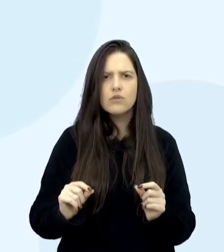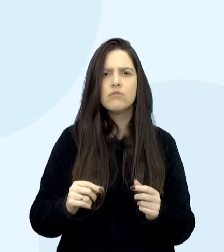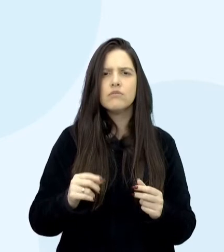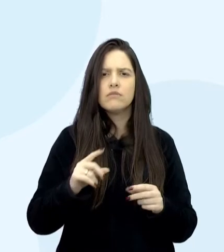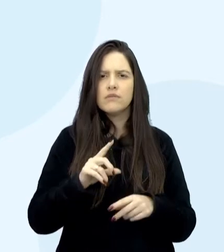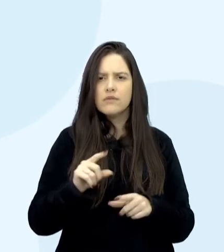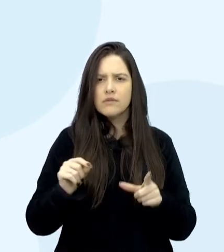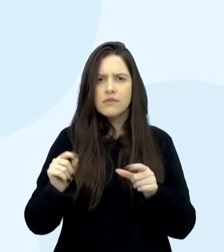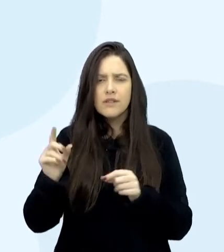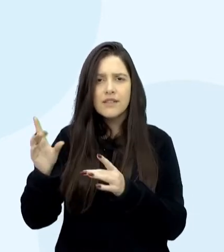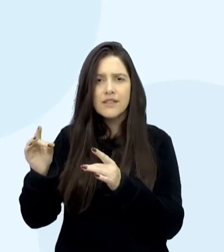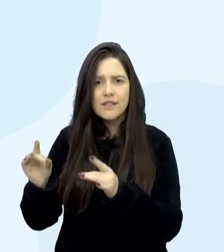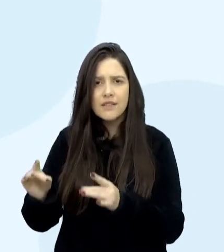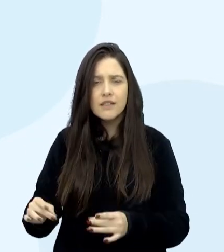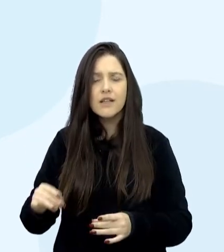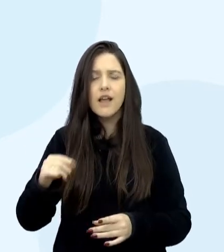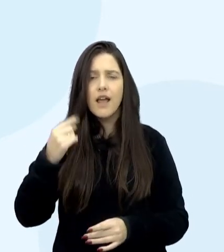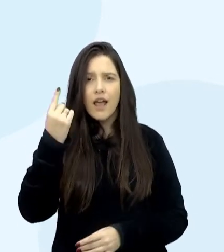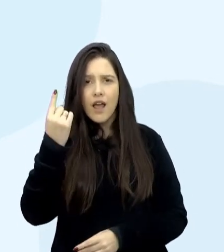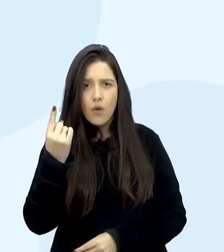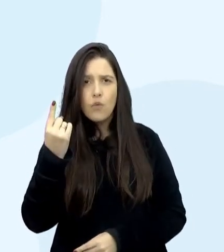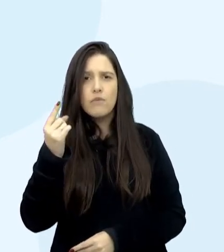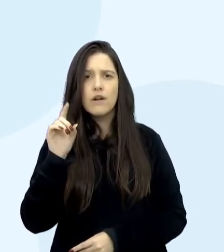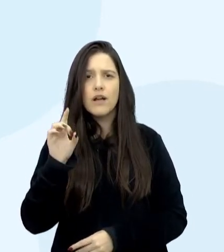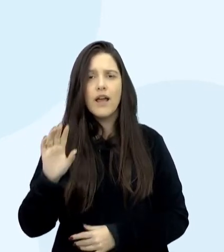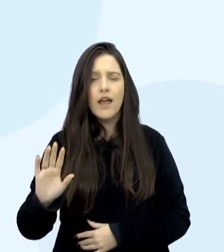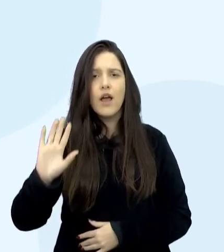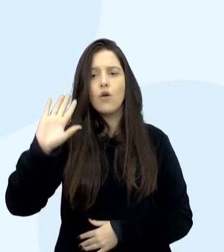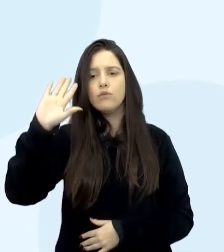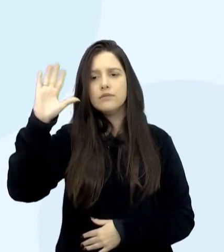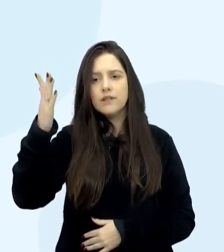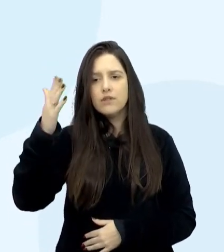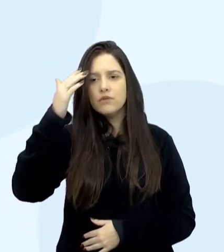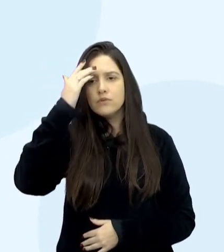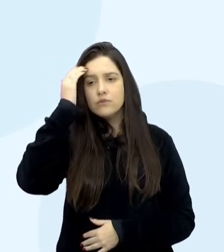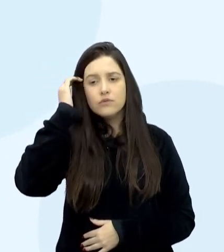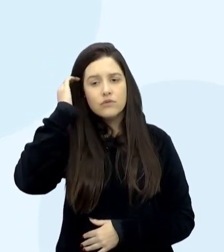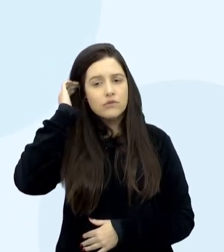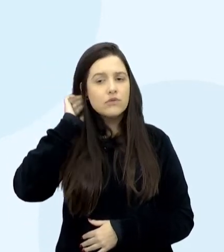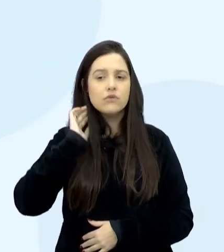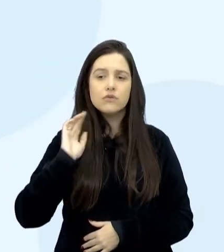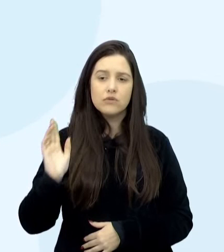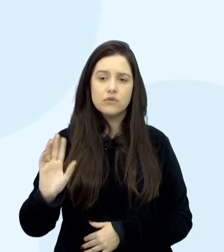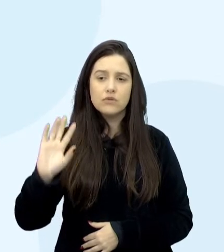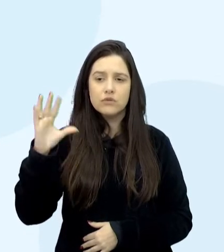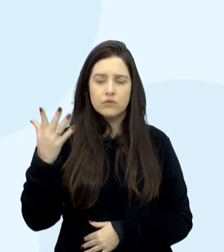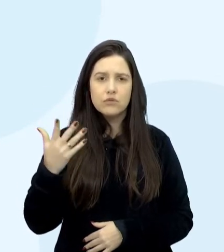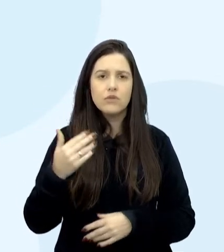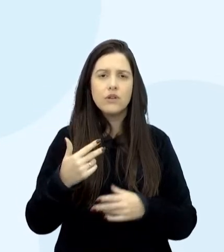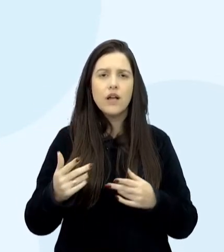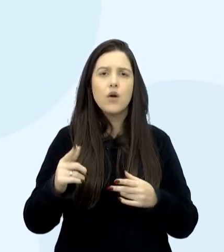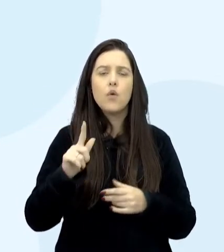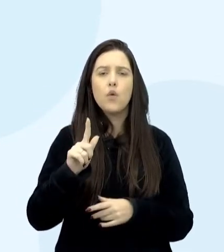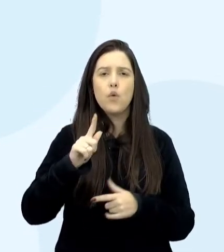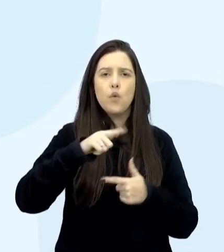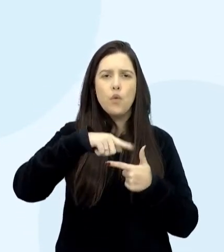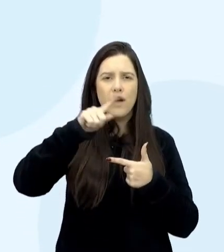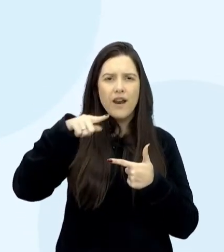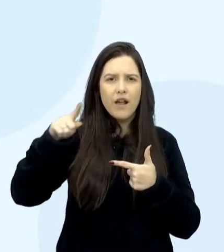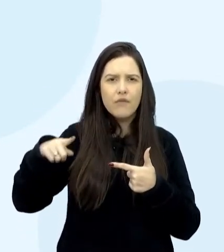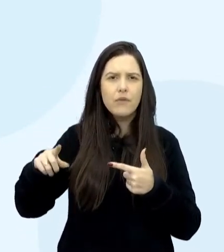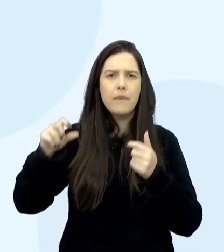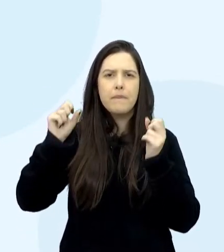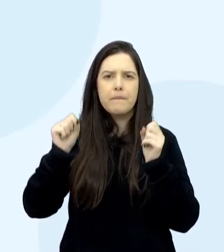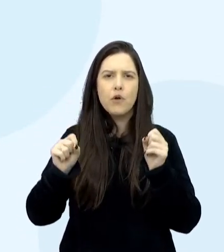uma delas é o expoente. Quando isso acontece, a gente chama de função exponencial. E o gráfico disso daí